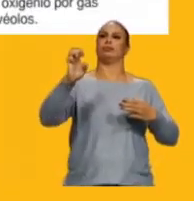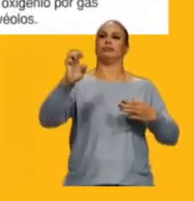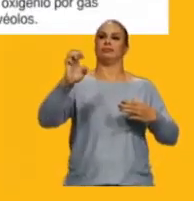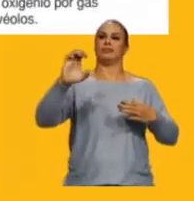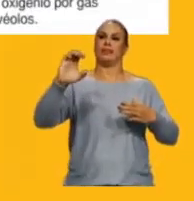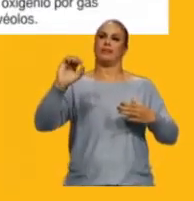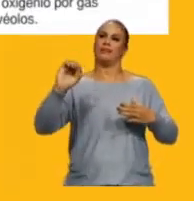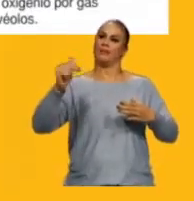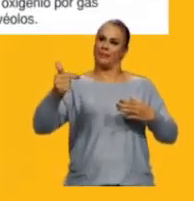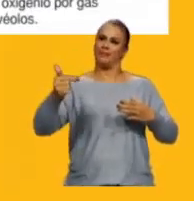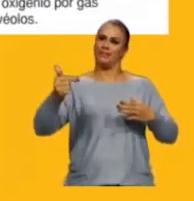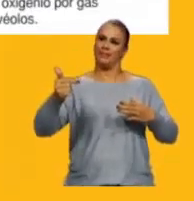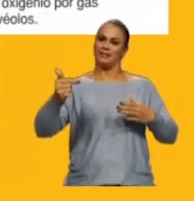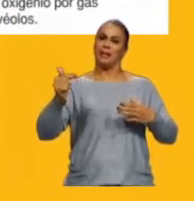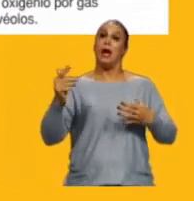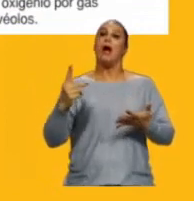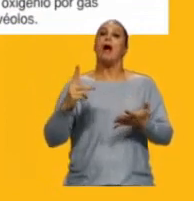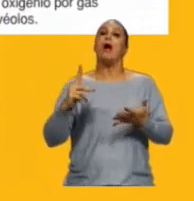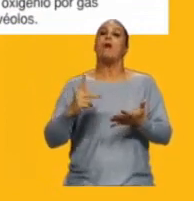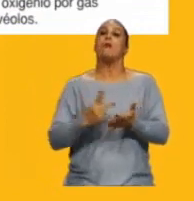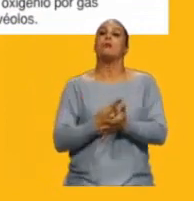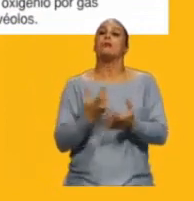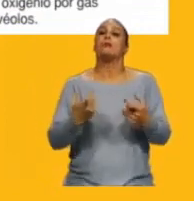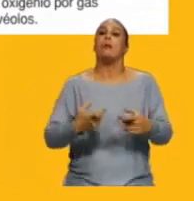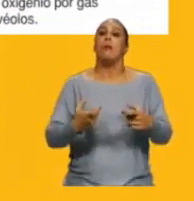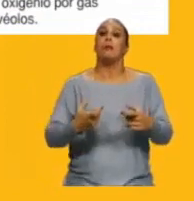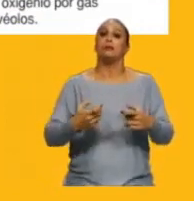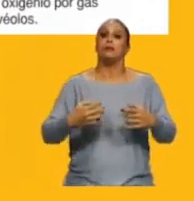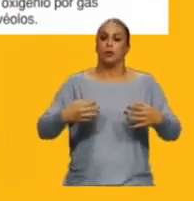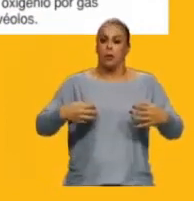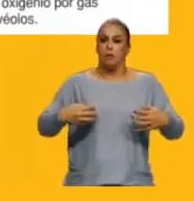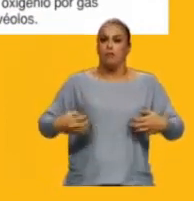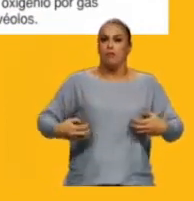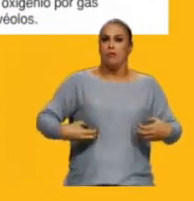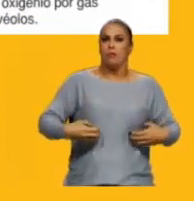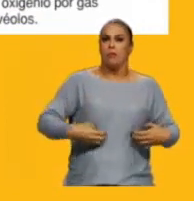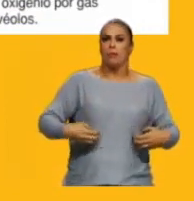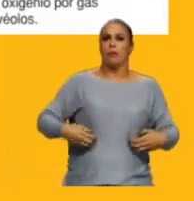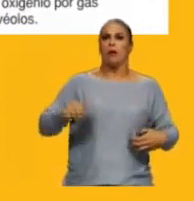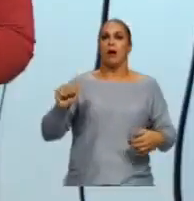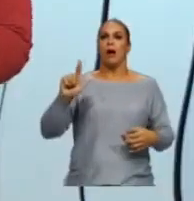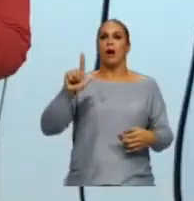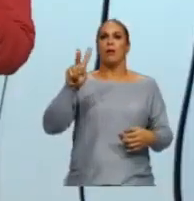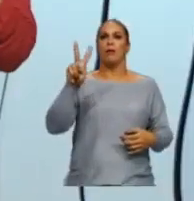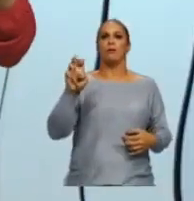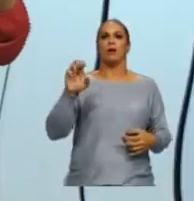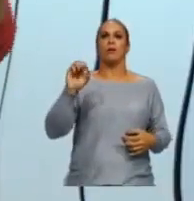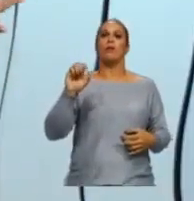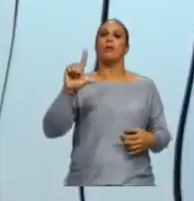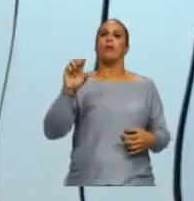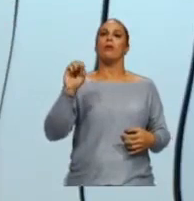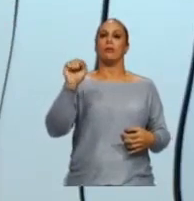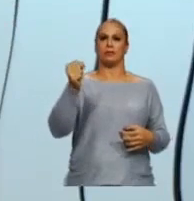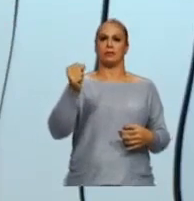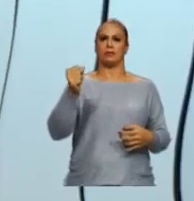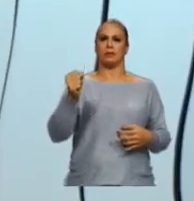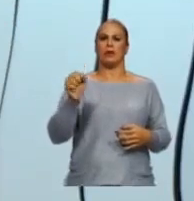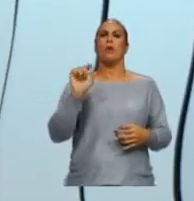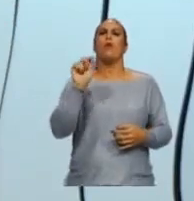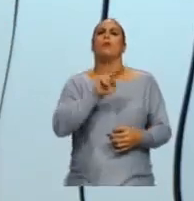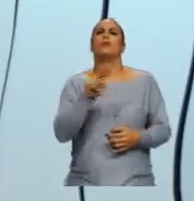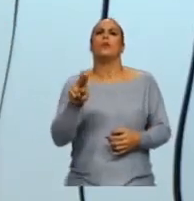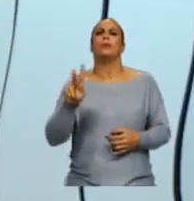pulmonares e é um processo que a gente chama de hematose. A respiração,